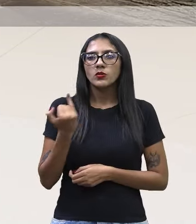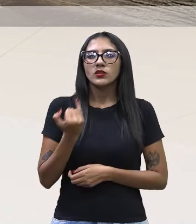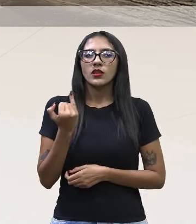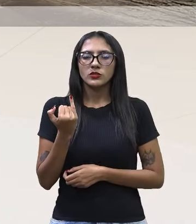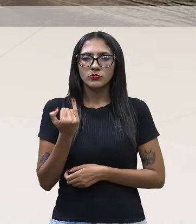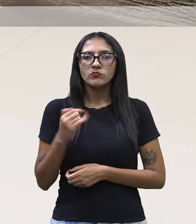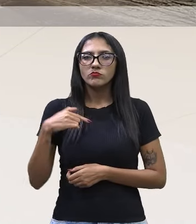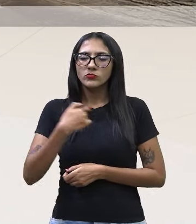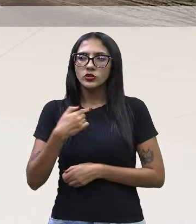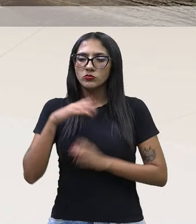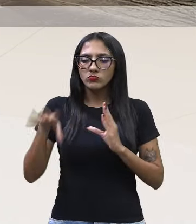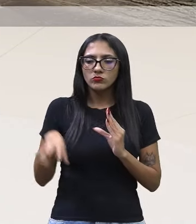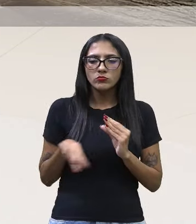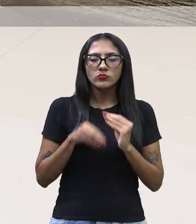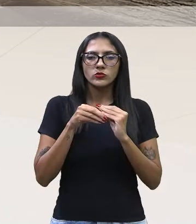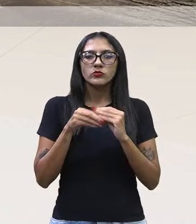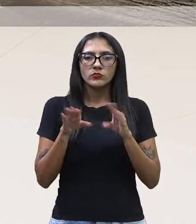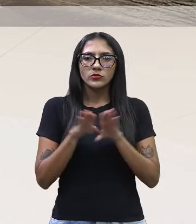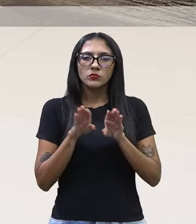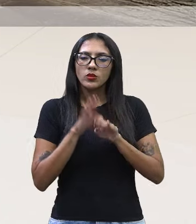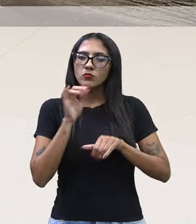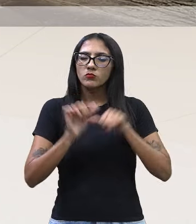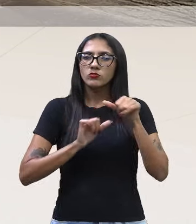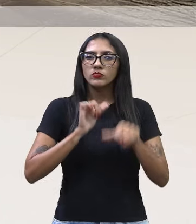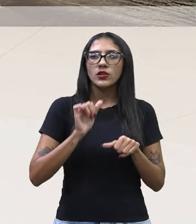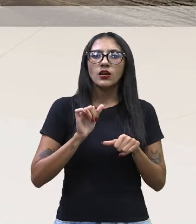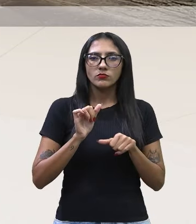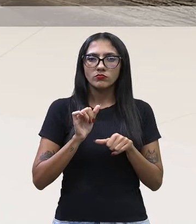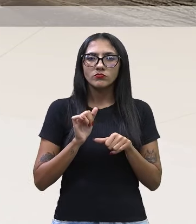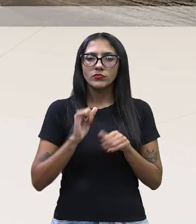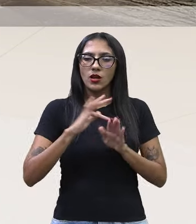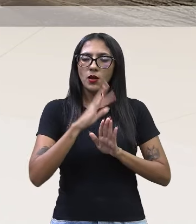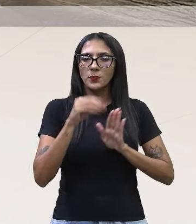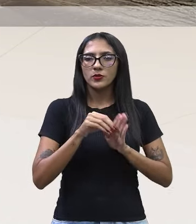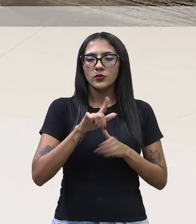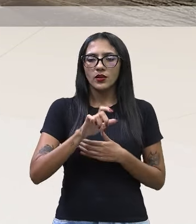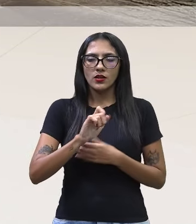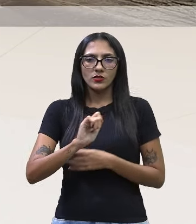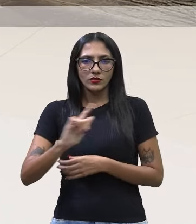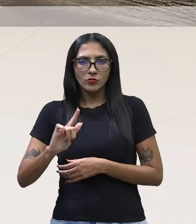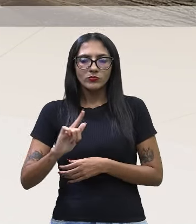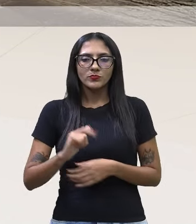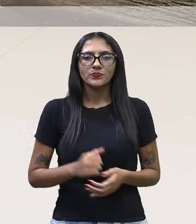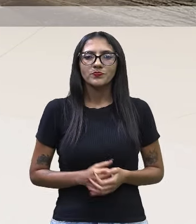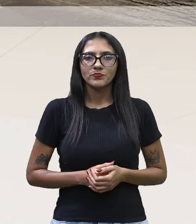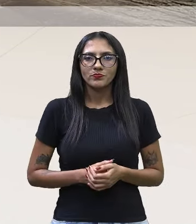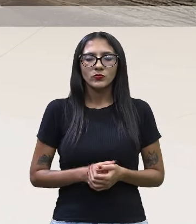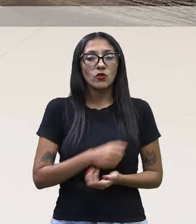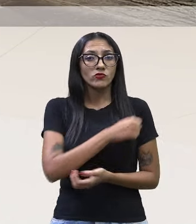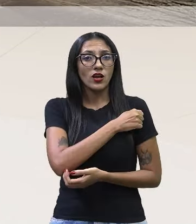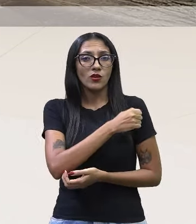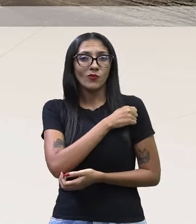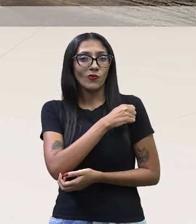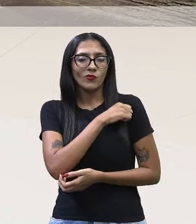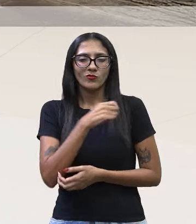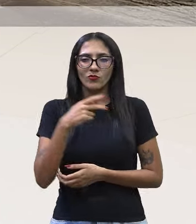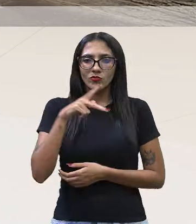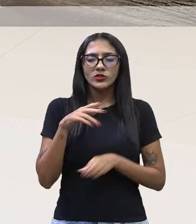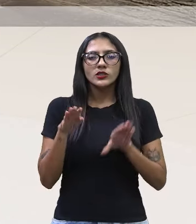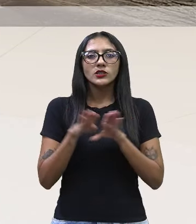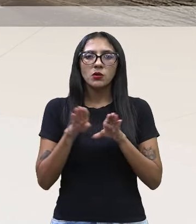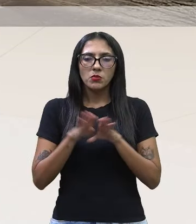a a posição da Amazônia Legal em algumas comparações que são realizadas né e os alunos TM o poder na mão também